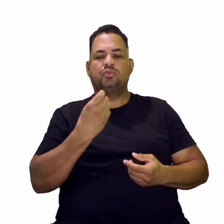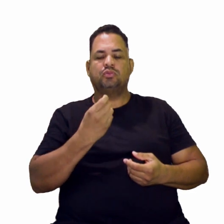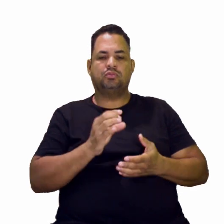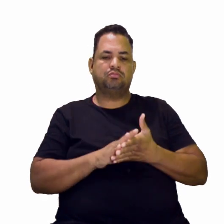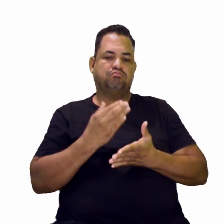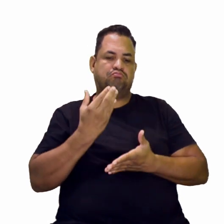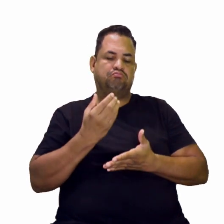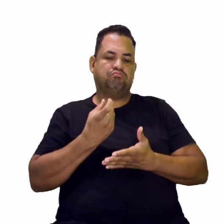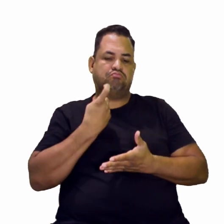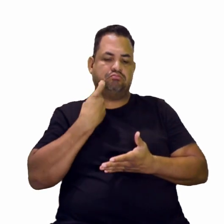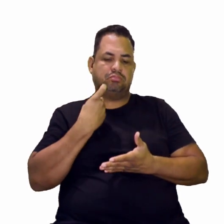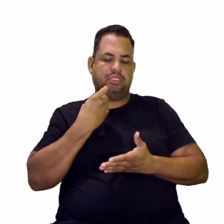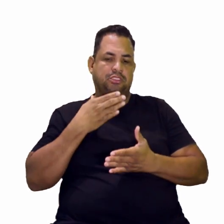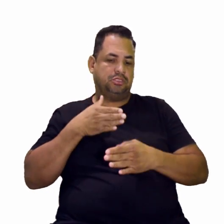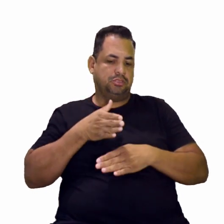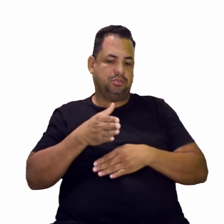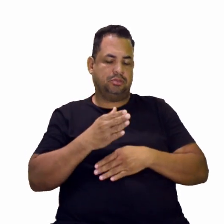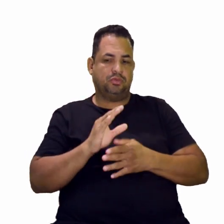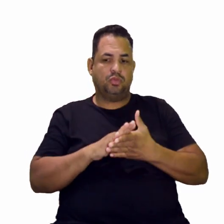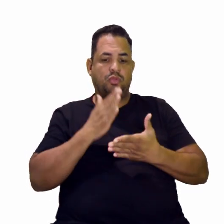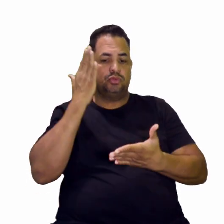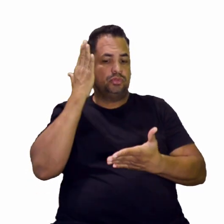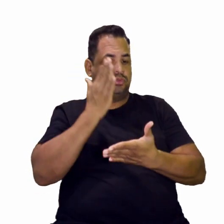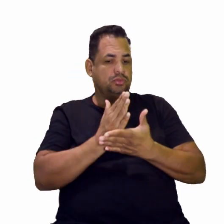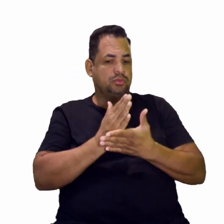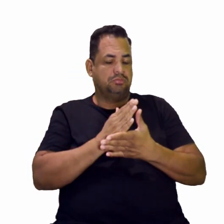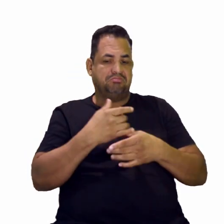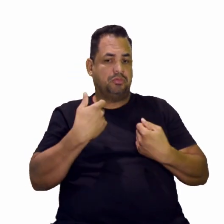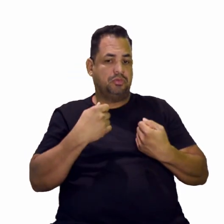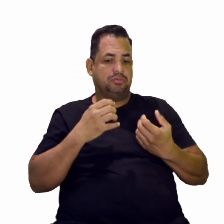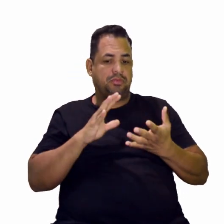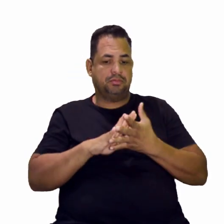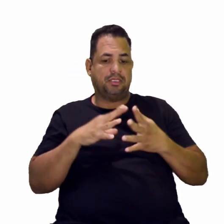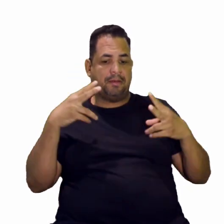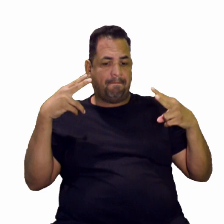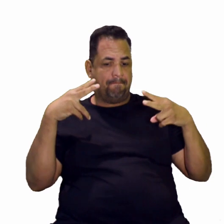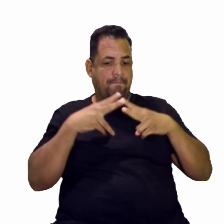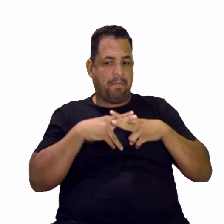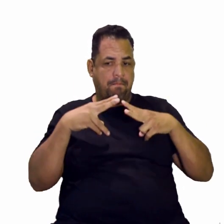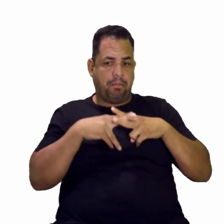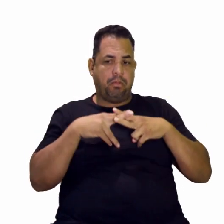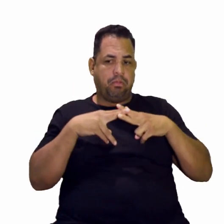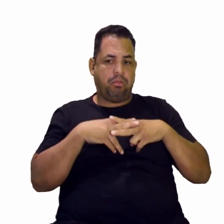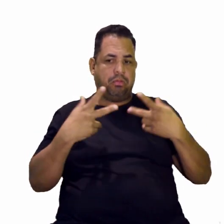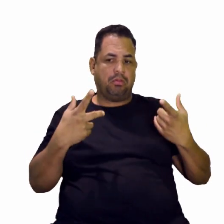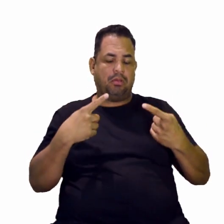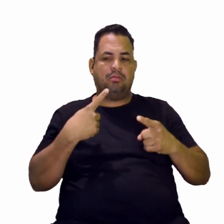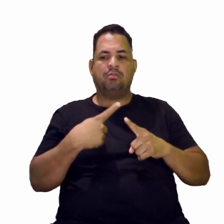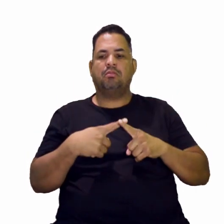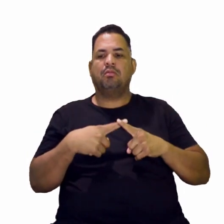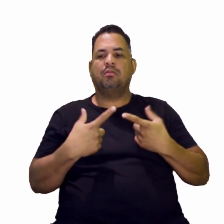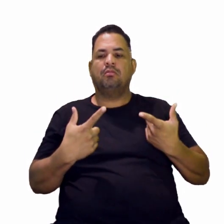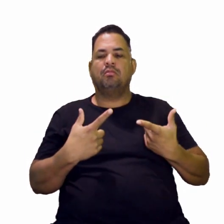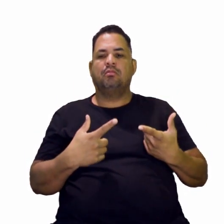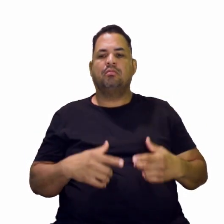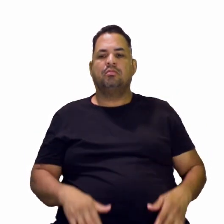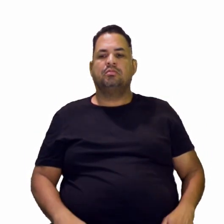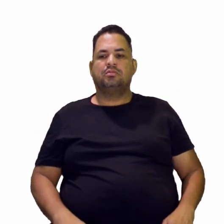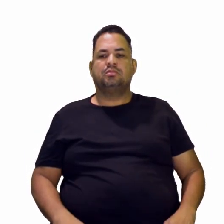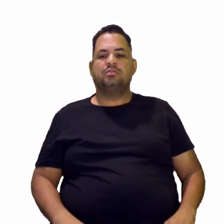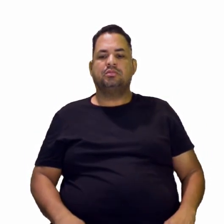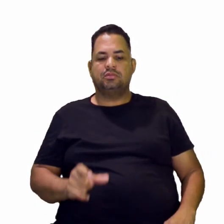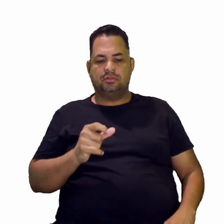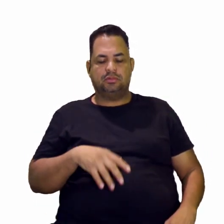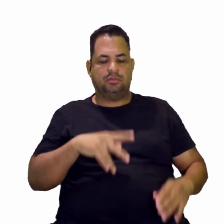Ou a gente divide, ou a gente vai ter que brigar por aquela comida, entendeu? Por quê? Agora, se eu fosse um ser